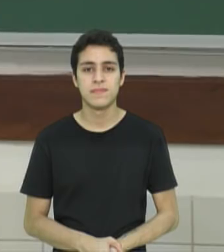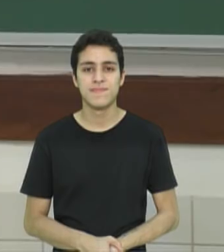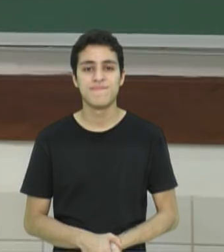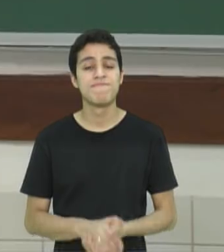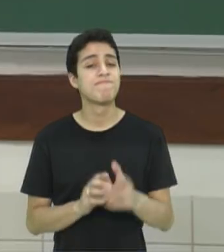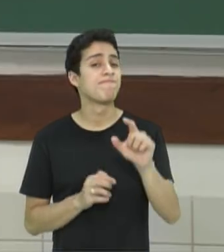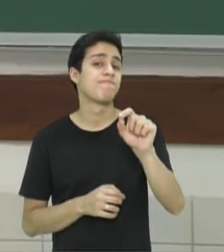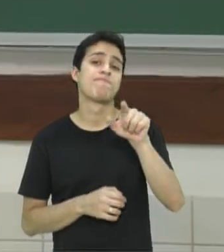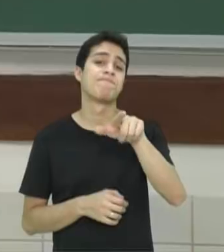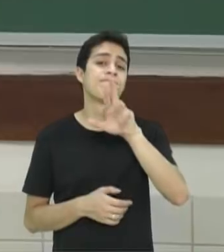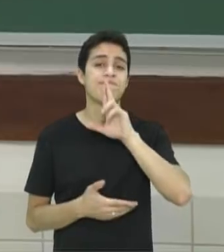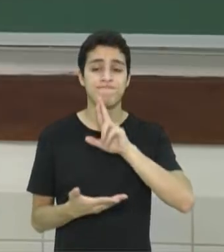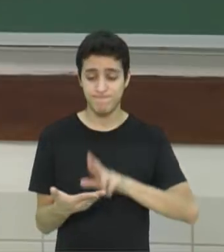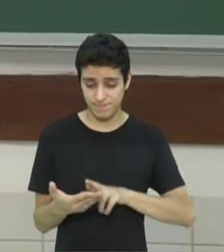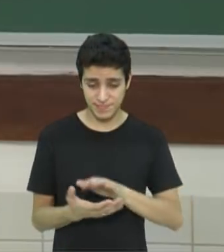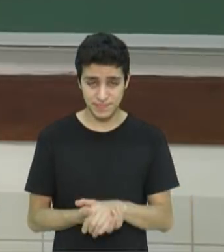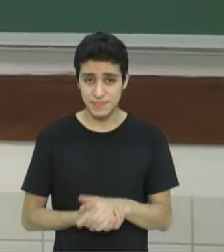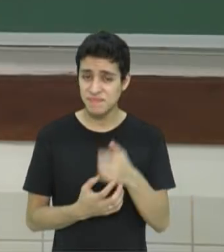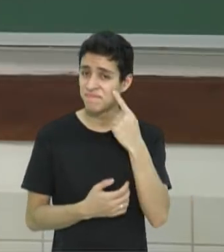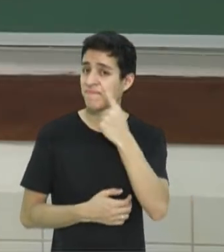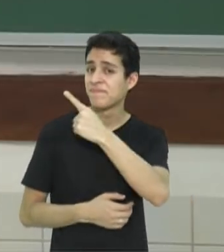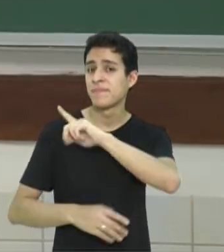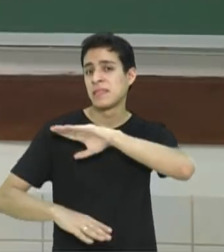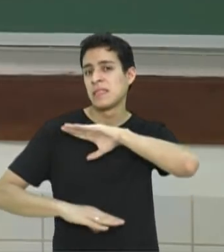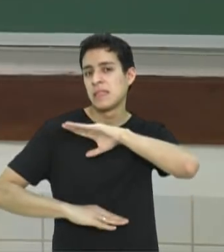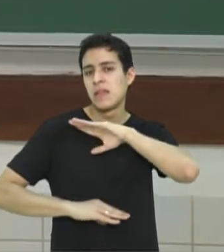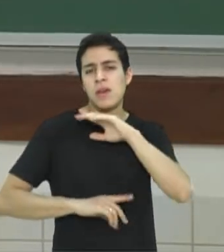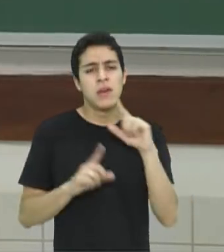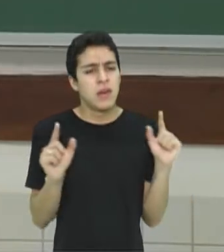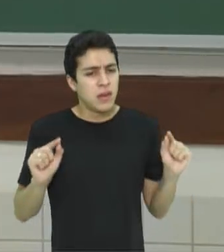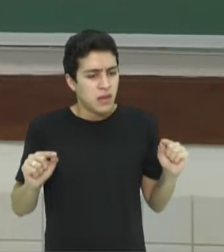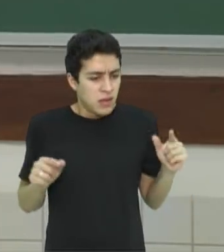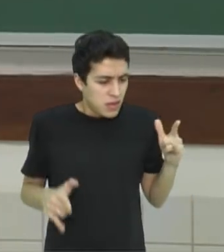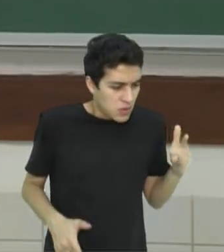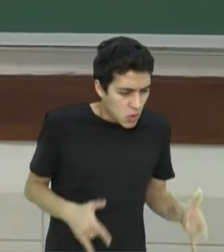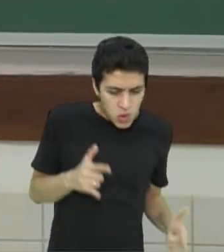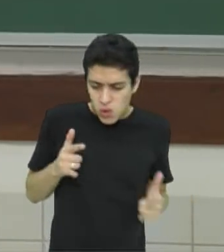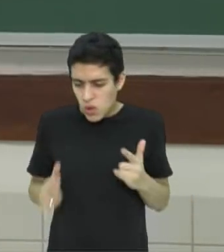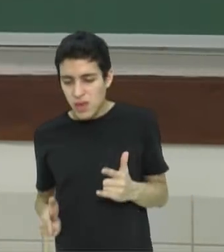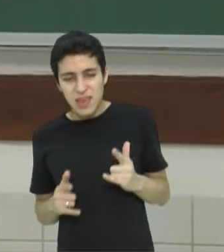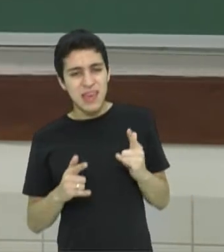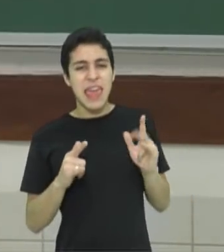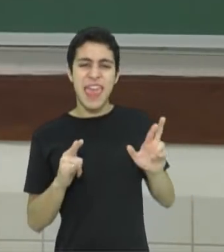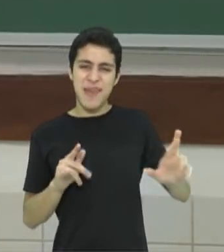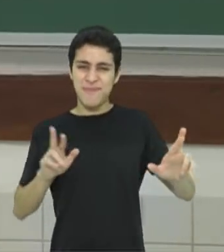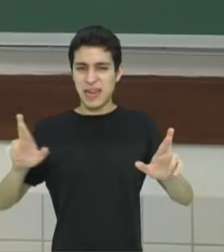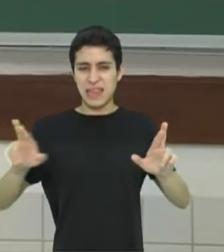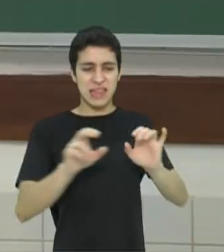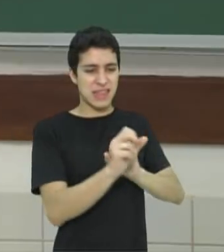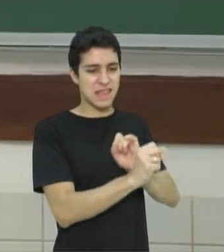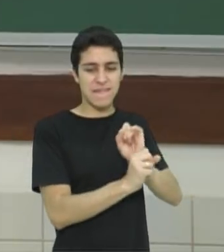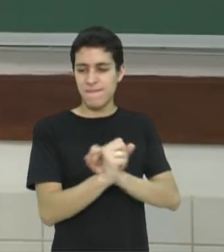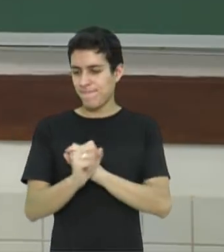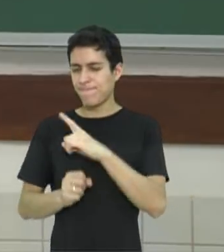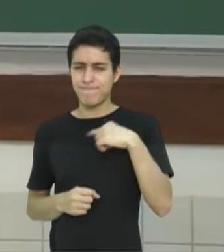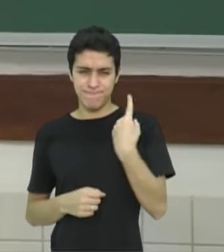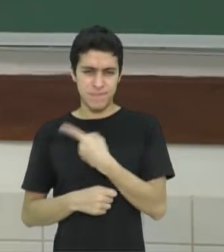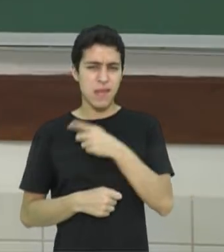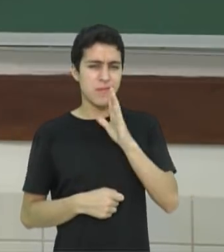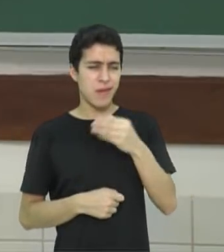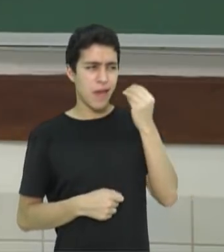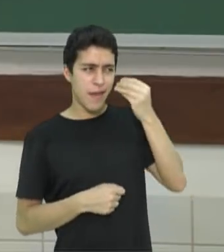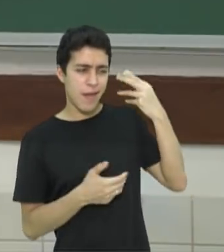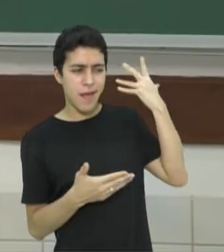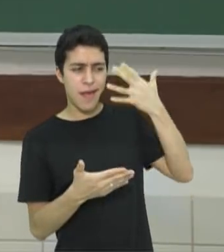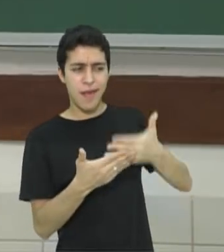O que você respondeu? Nesse caso, como os dois robôs representam anos e nós temos esse conhecimento de mundo do que